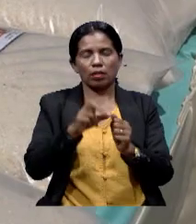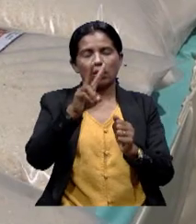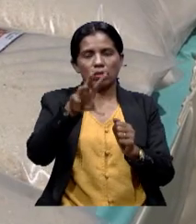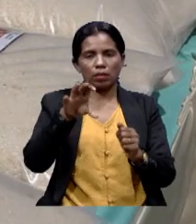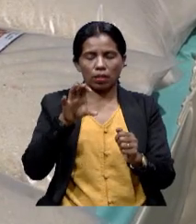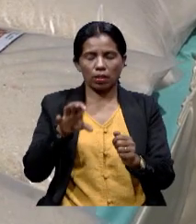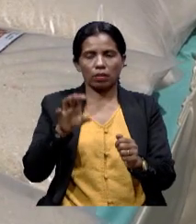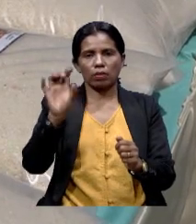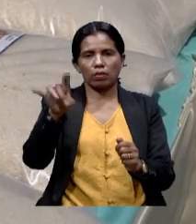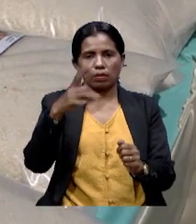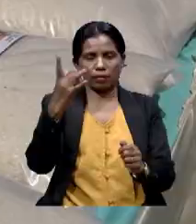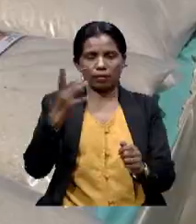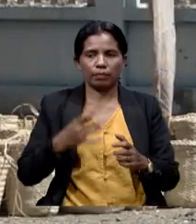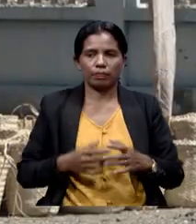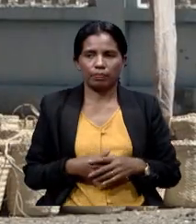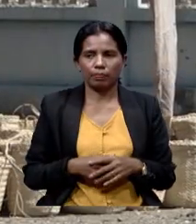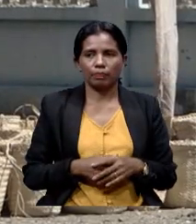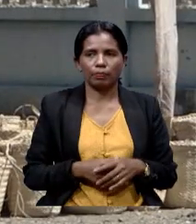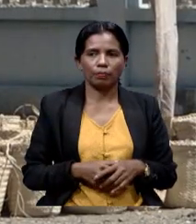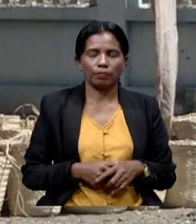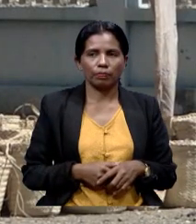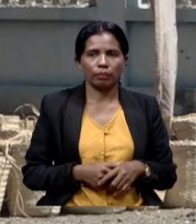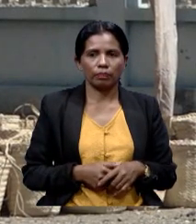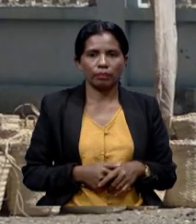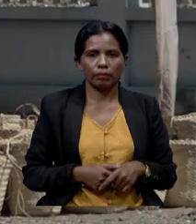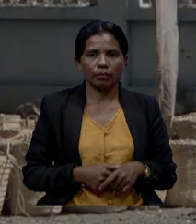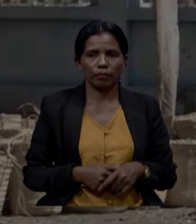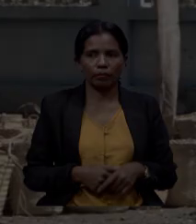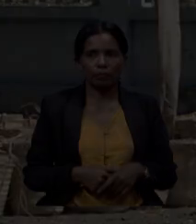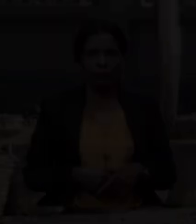rua sanulu resin walu Felicitas Borges, Jaime dos Santos, GMN.